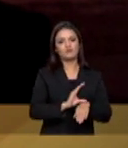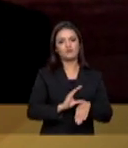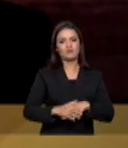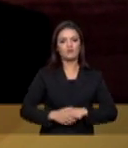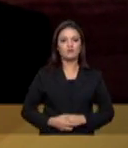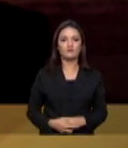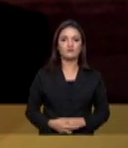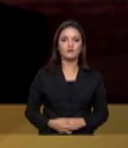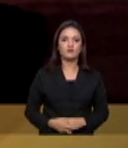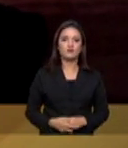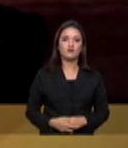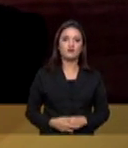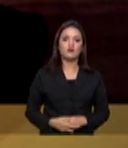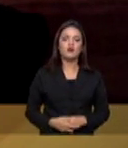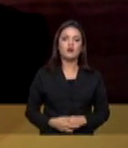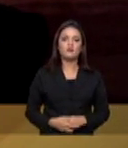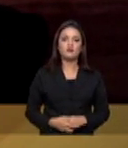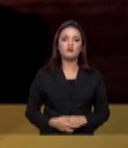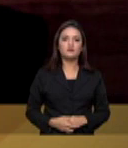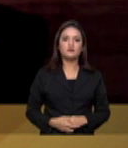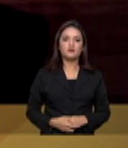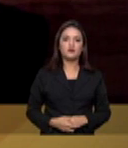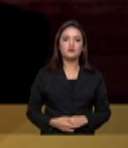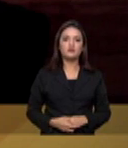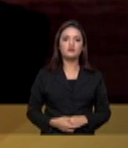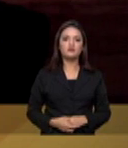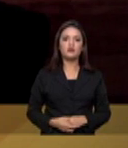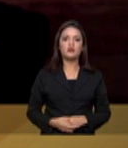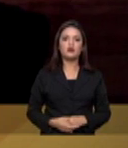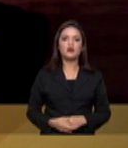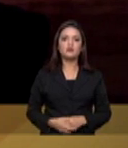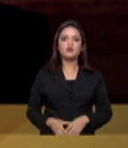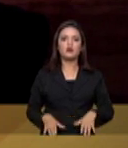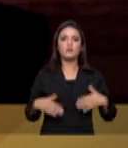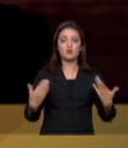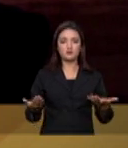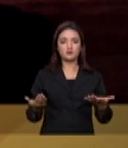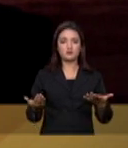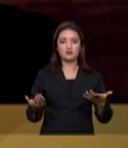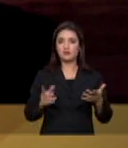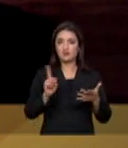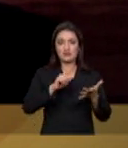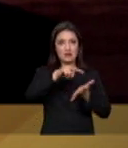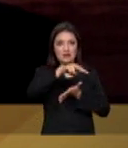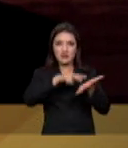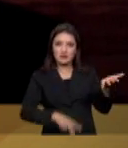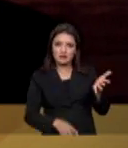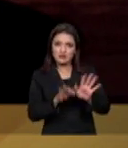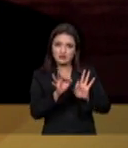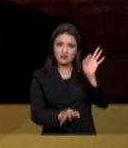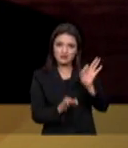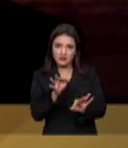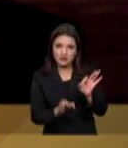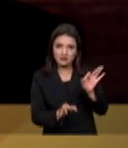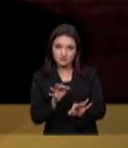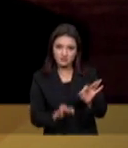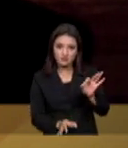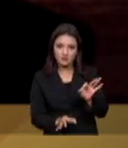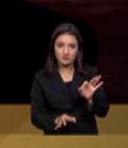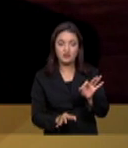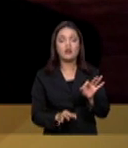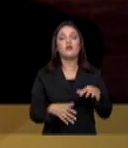República cujo da leitura do julgamento pois se trata de a leste por demais